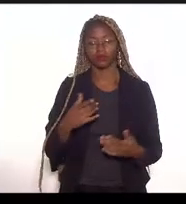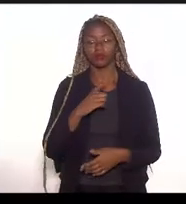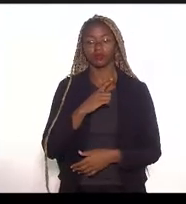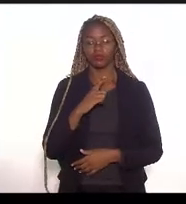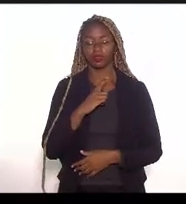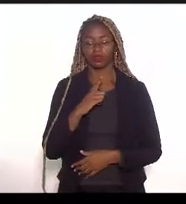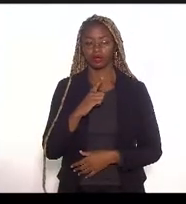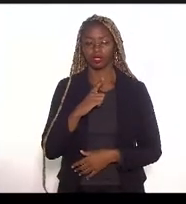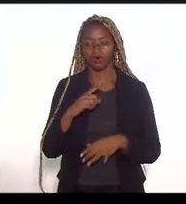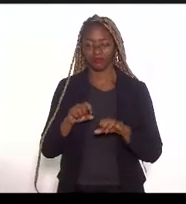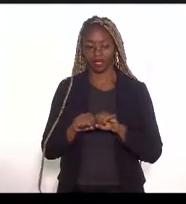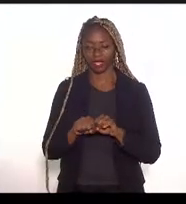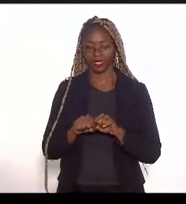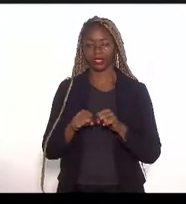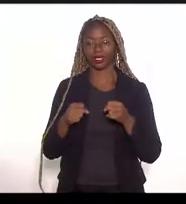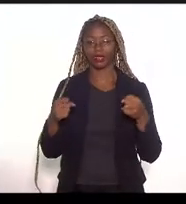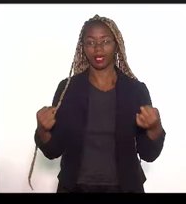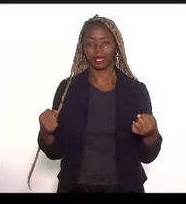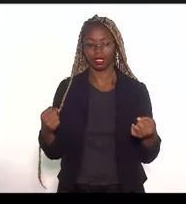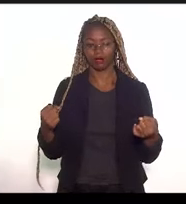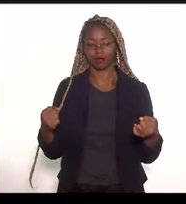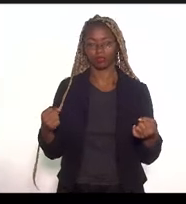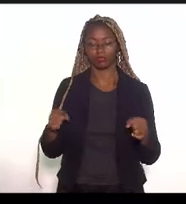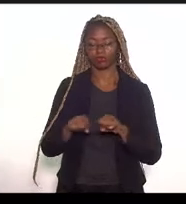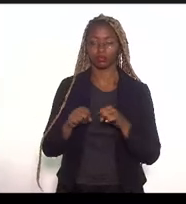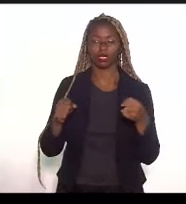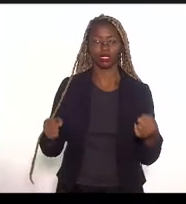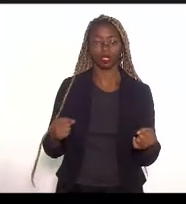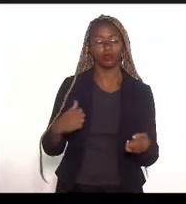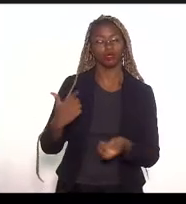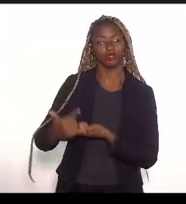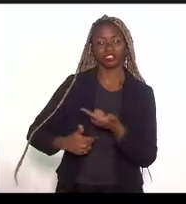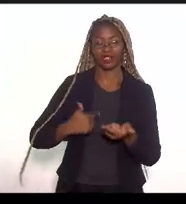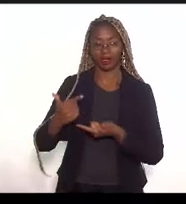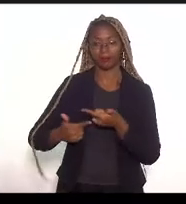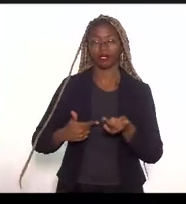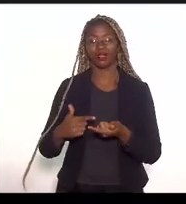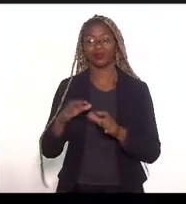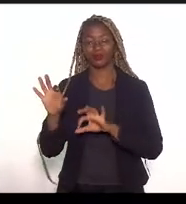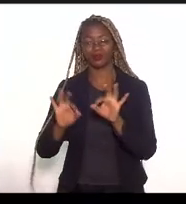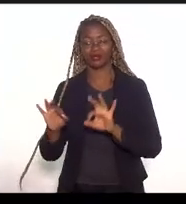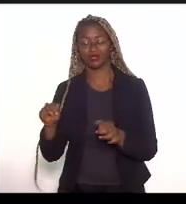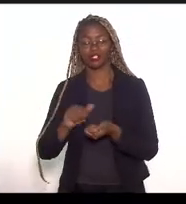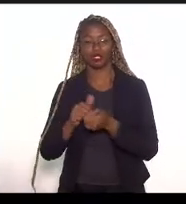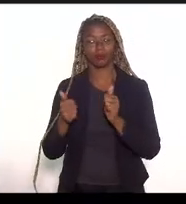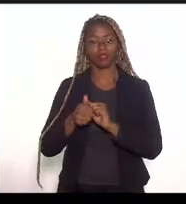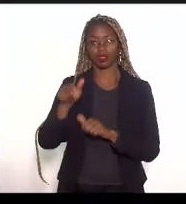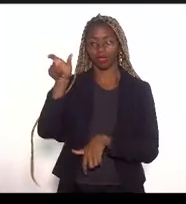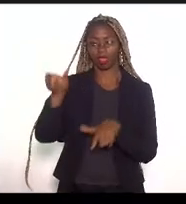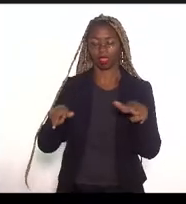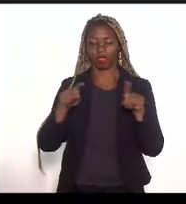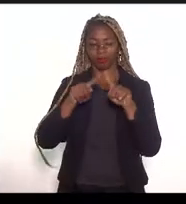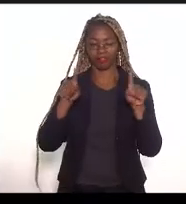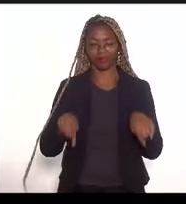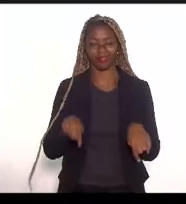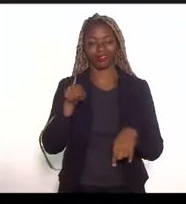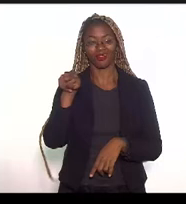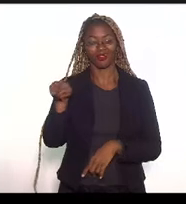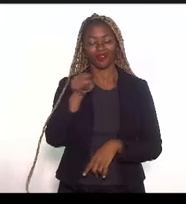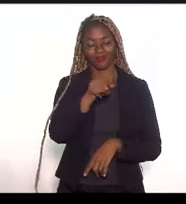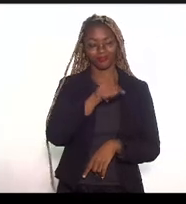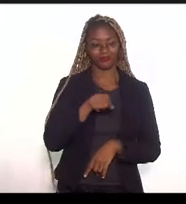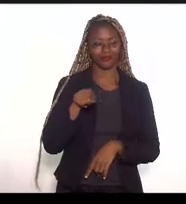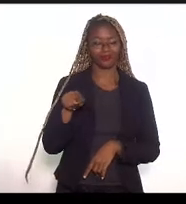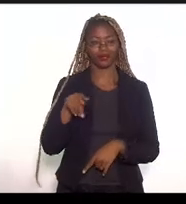uma quebra no fluxo de trabalho, um projeto de adaptação dos funcionários para que